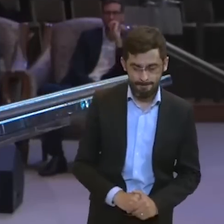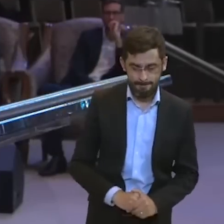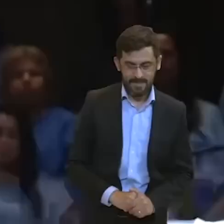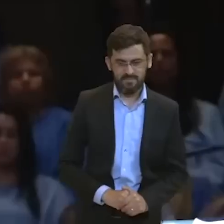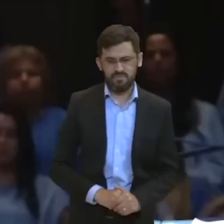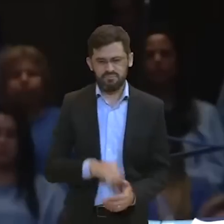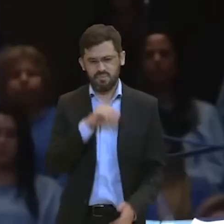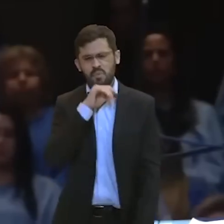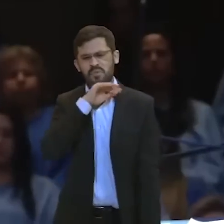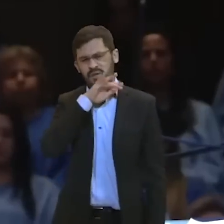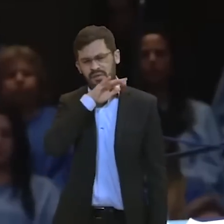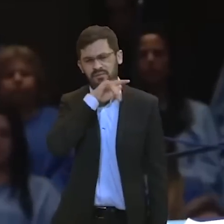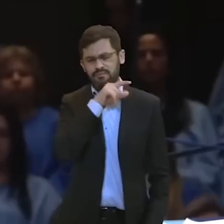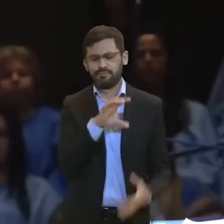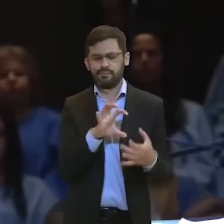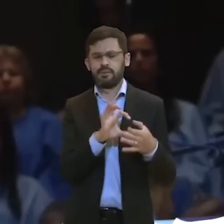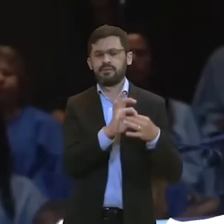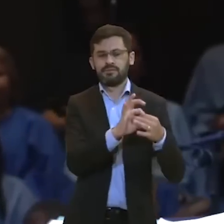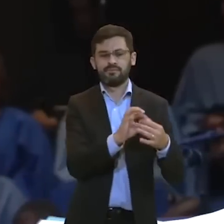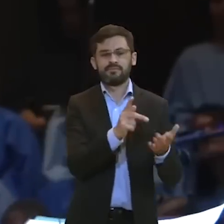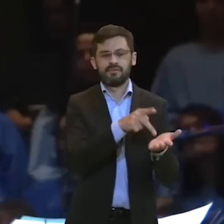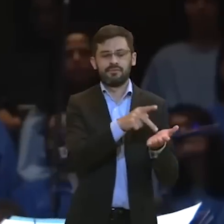Foi pior.